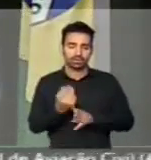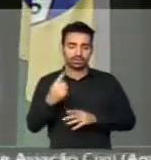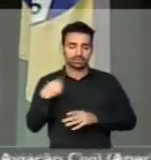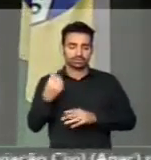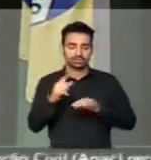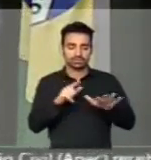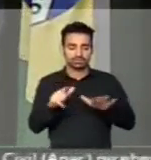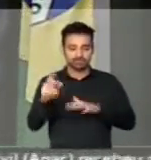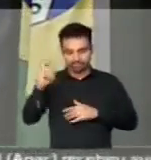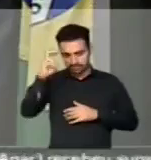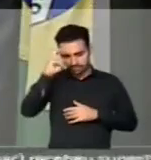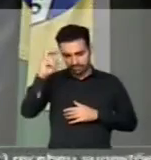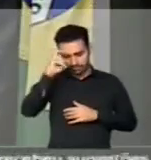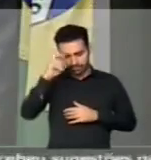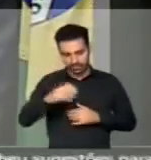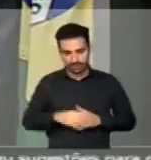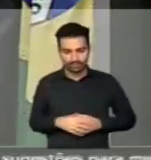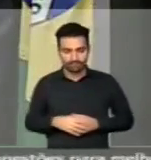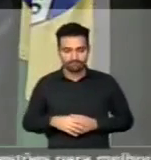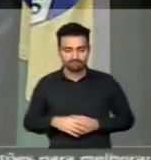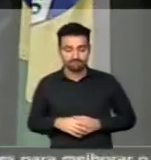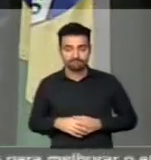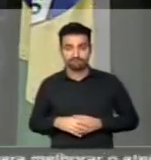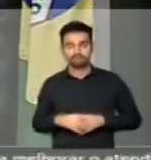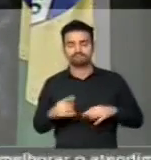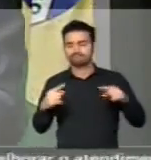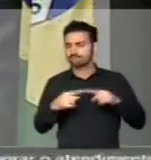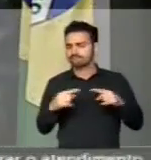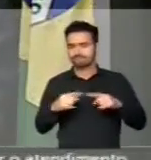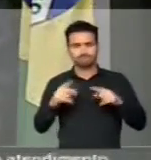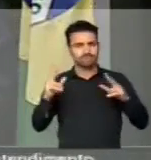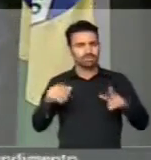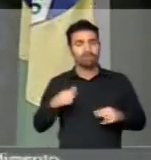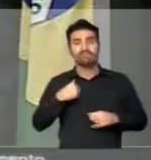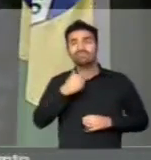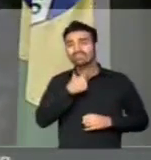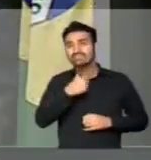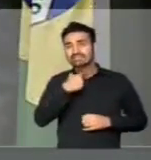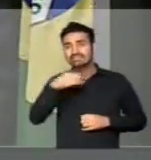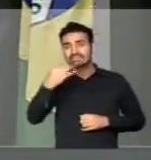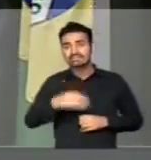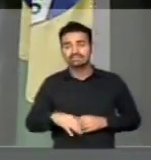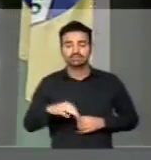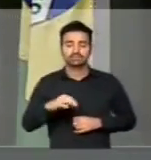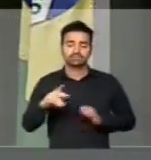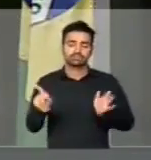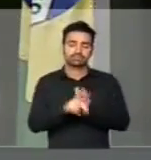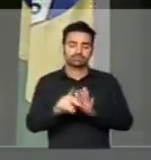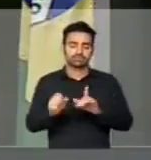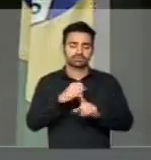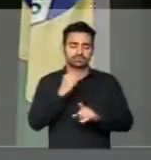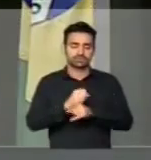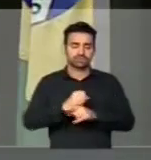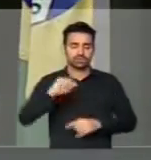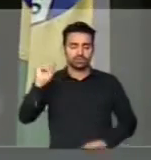próxima quinta-feira, atendendo ao anseio enorme de grande parte da sociedade